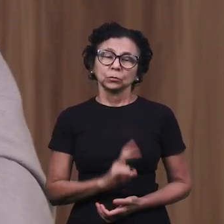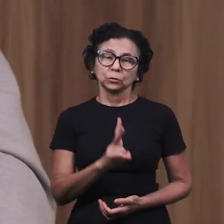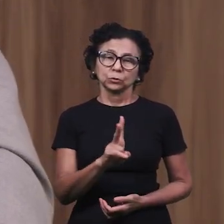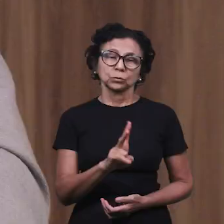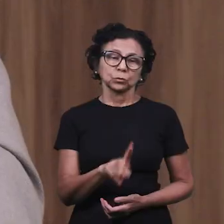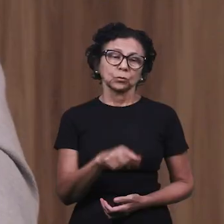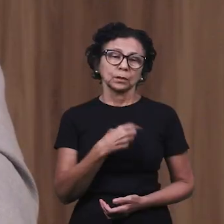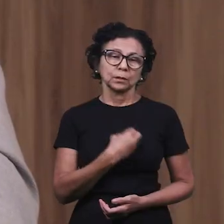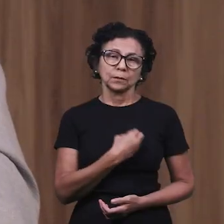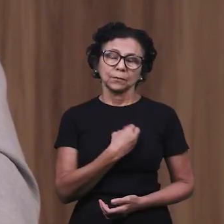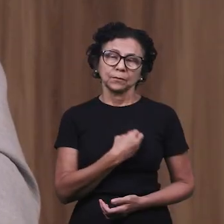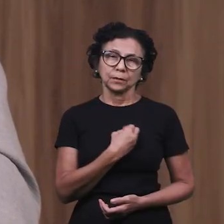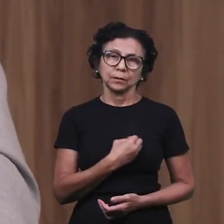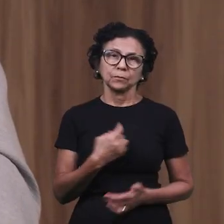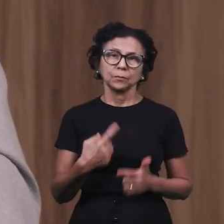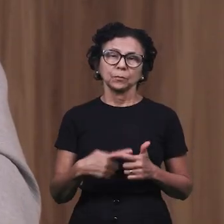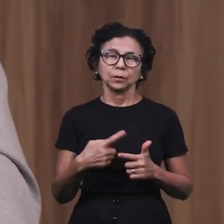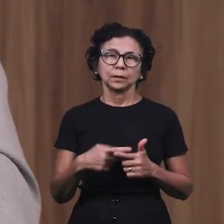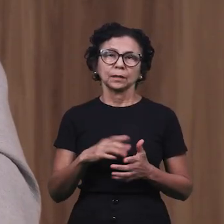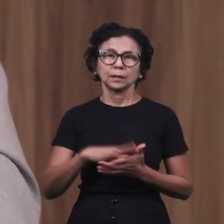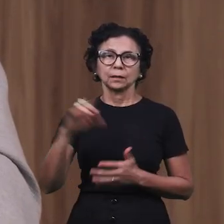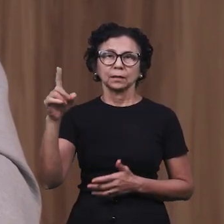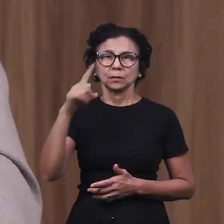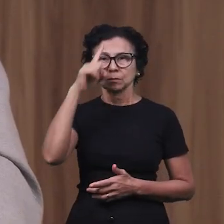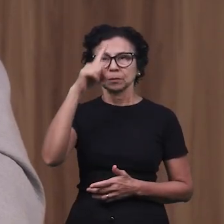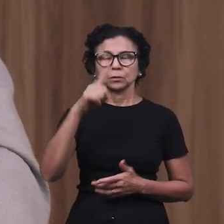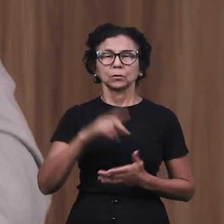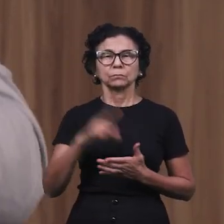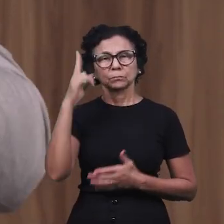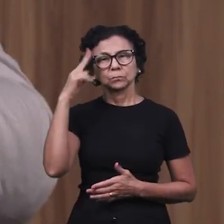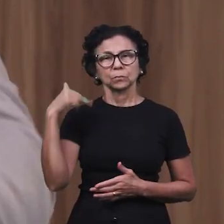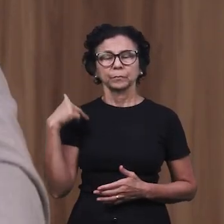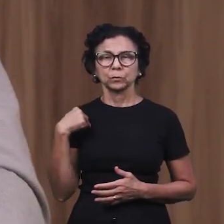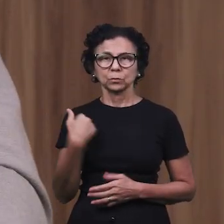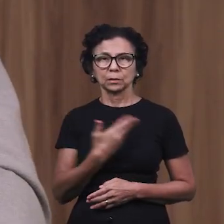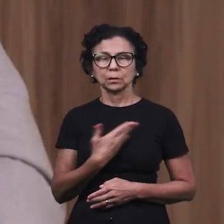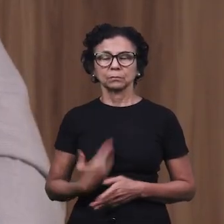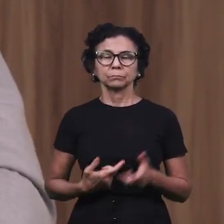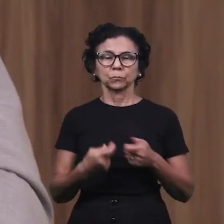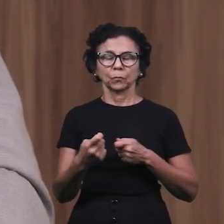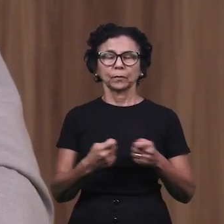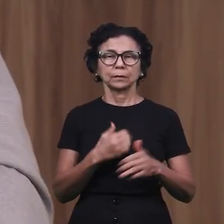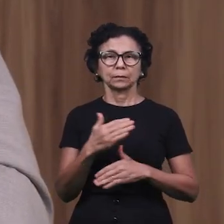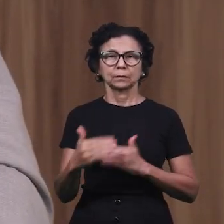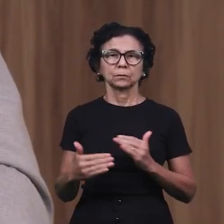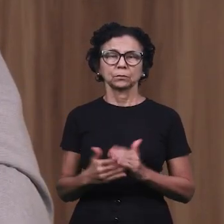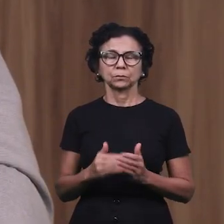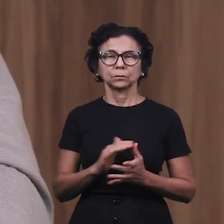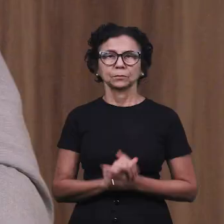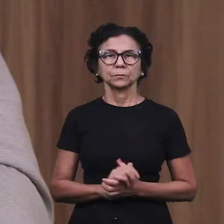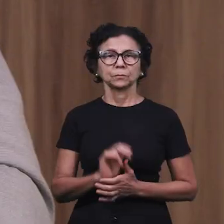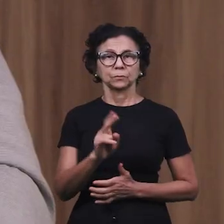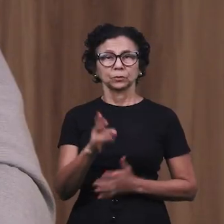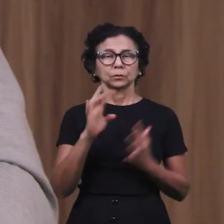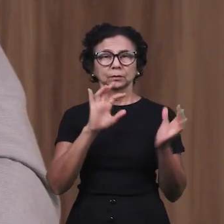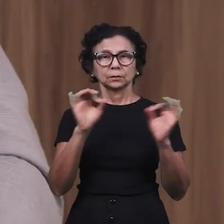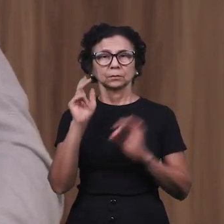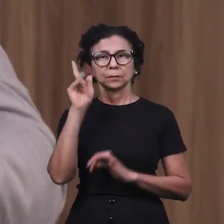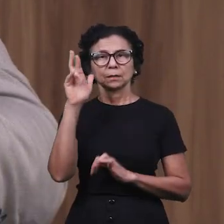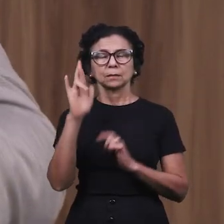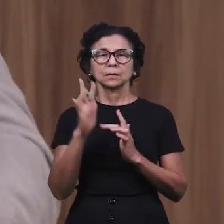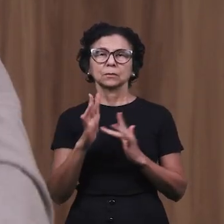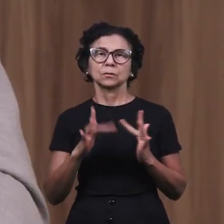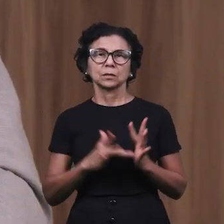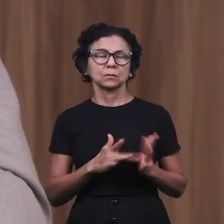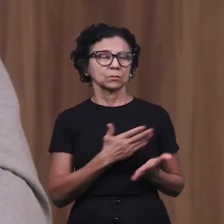enviado, profeticamente, que é a figura de José. Portanto, meu querido, continue conosco. Até o próximo episódio.